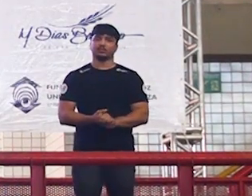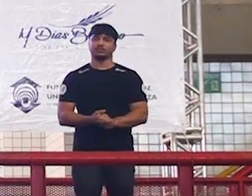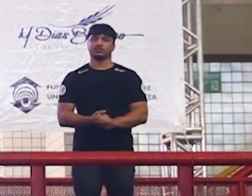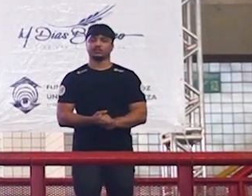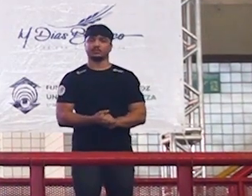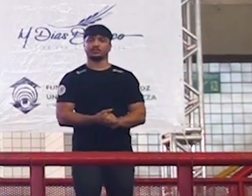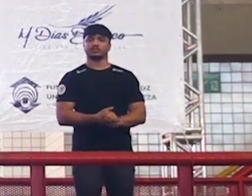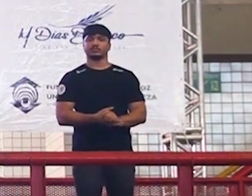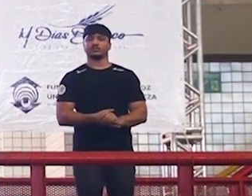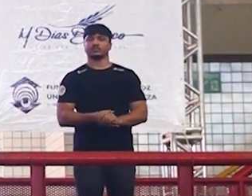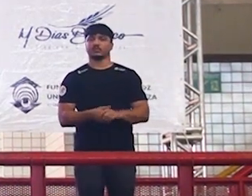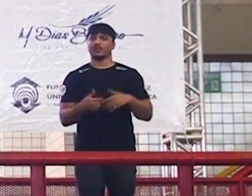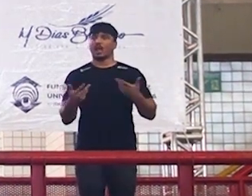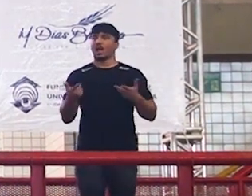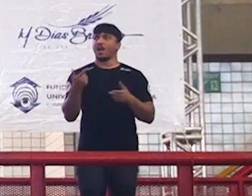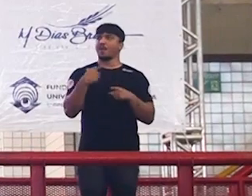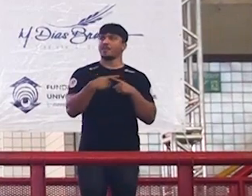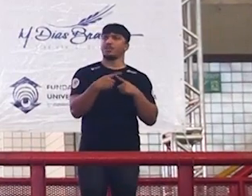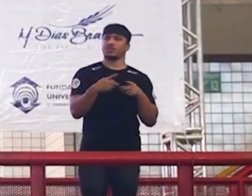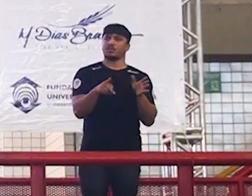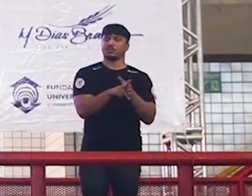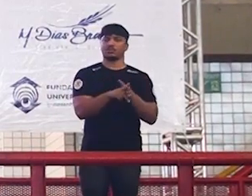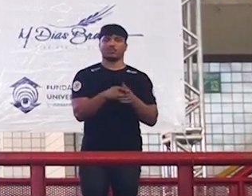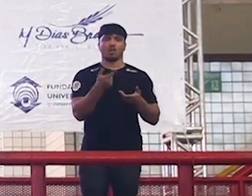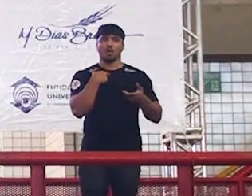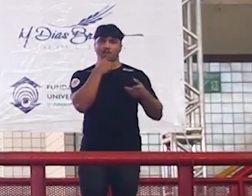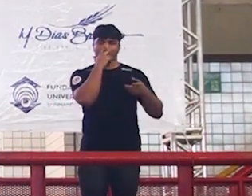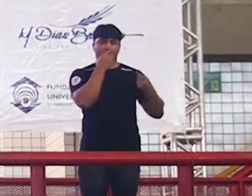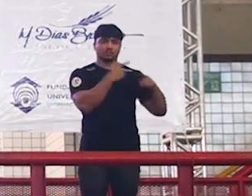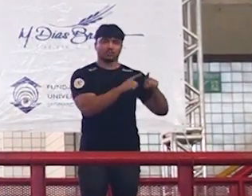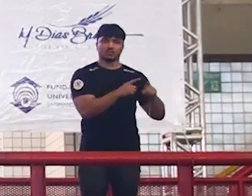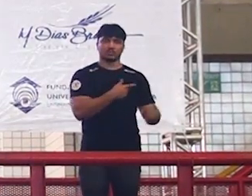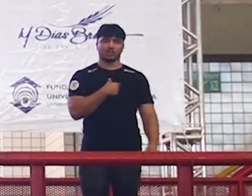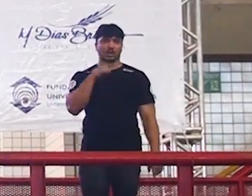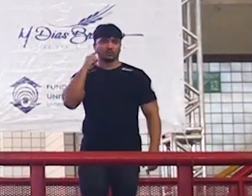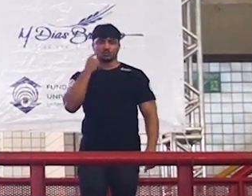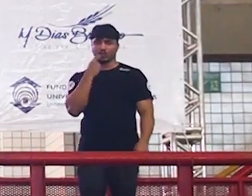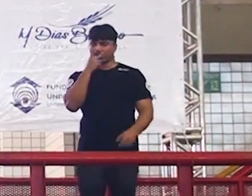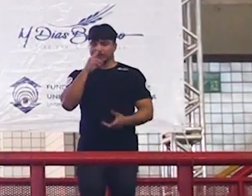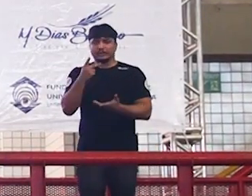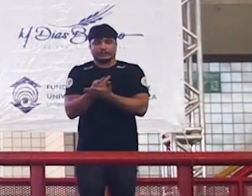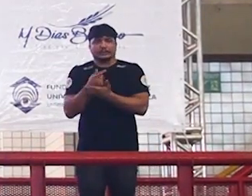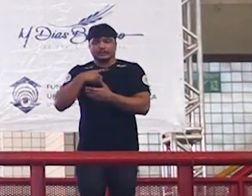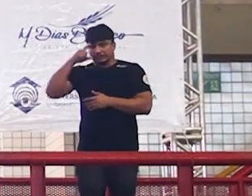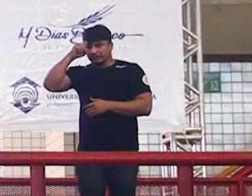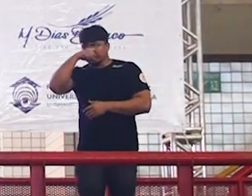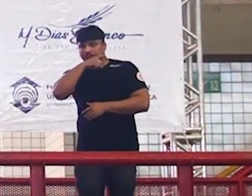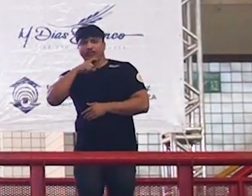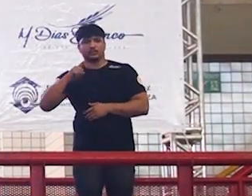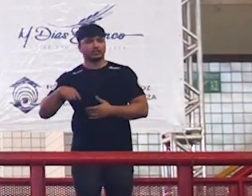Por que não? Ah, então eles iam botar para lascar. E falar disso não foi botar para lascar não, rapaz?